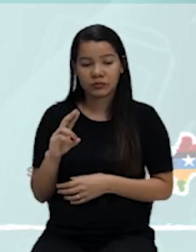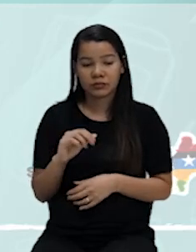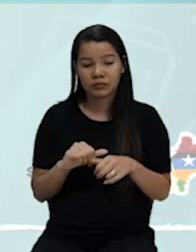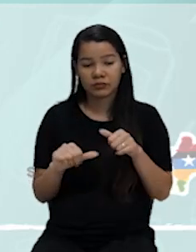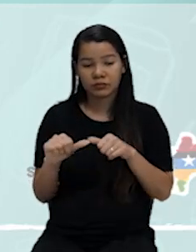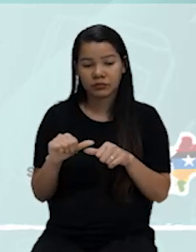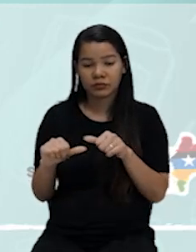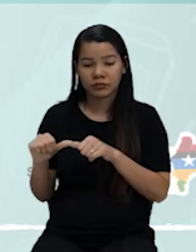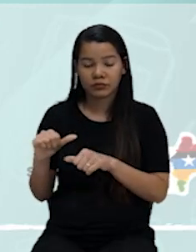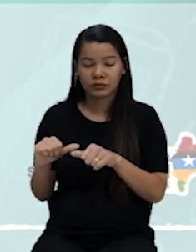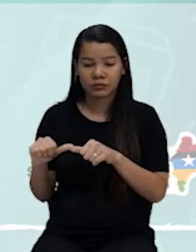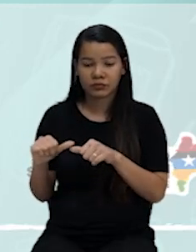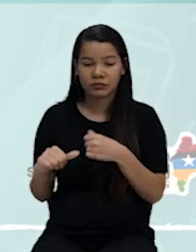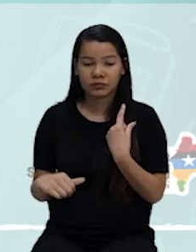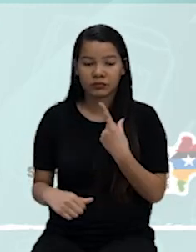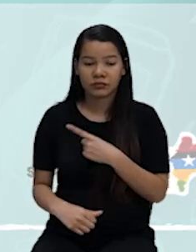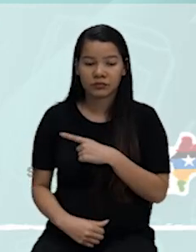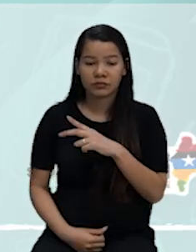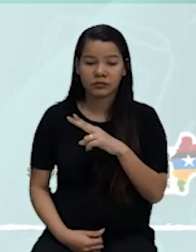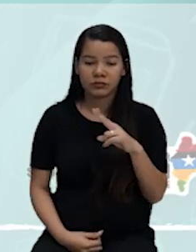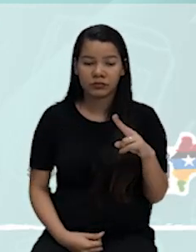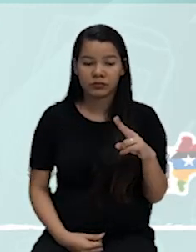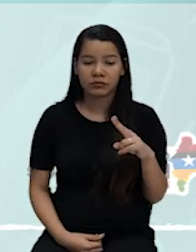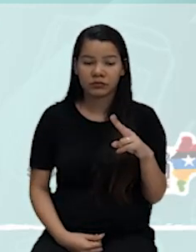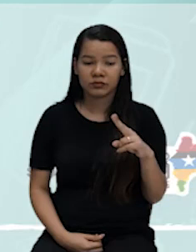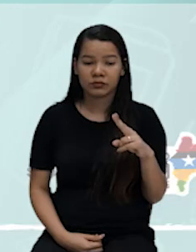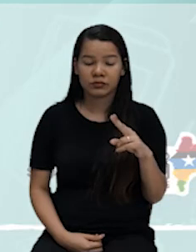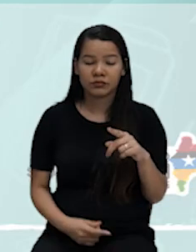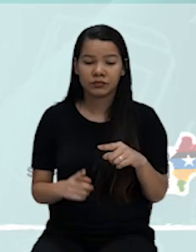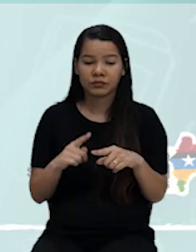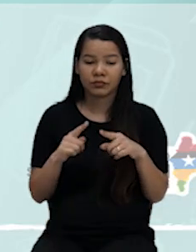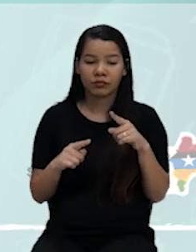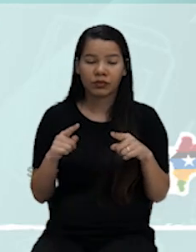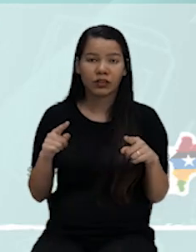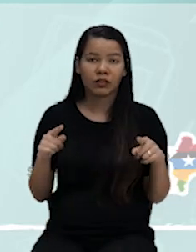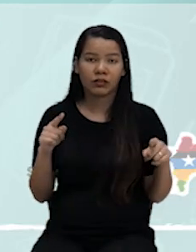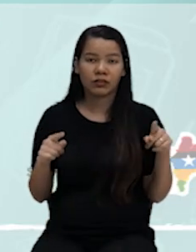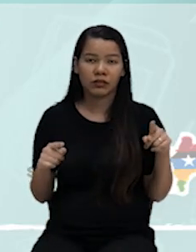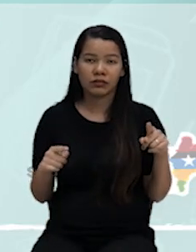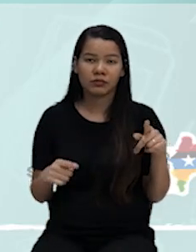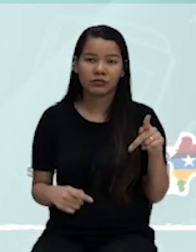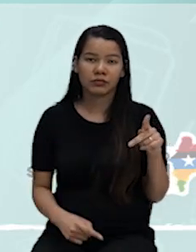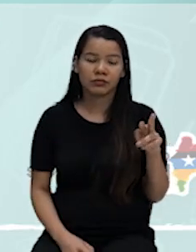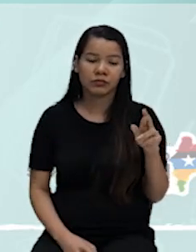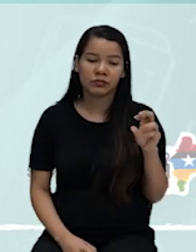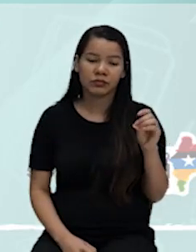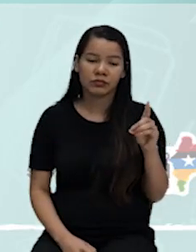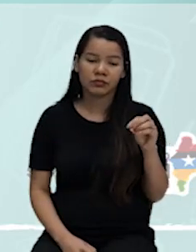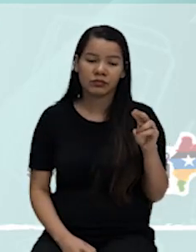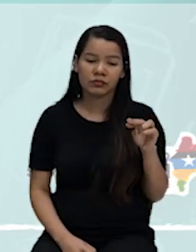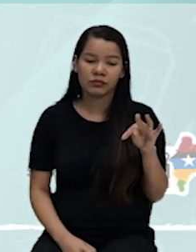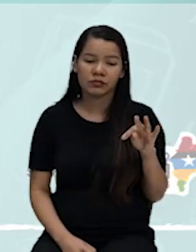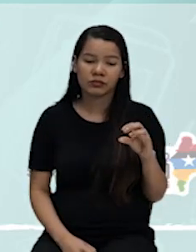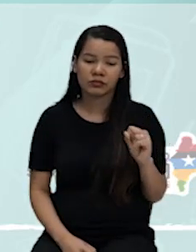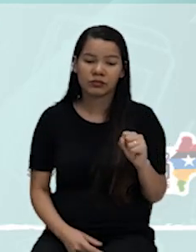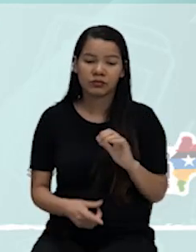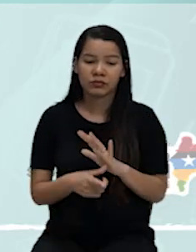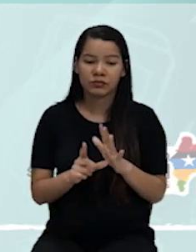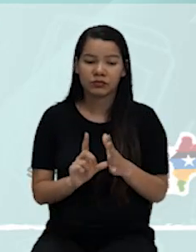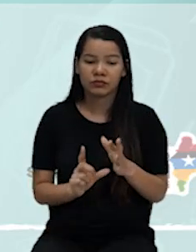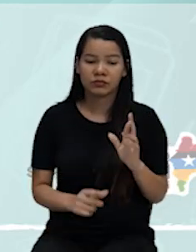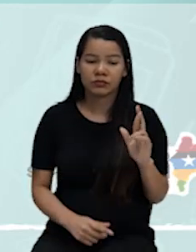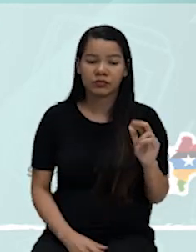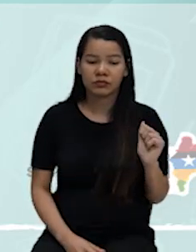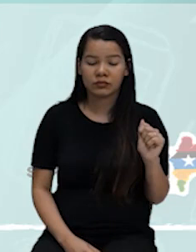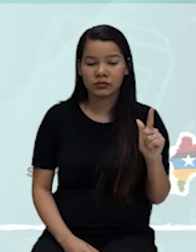transformação química, nós vamos denominar como produtos. Antes, reagentes.